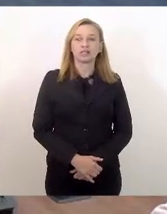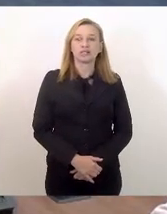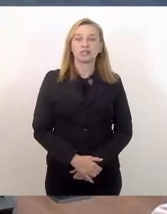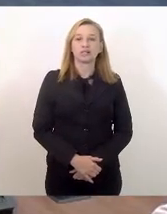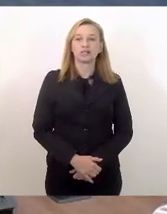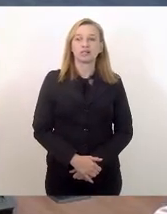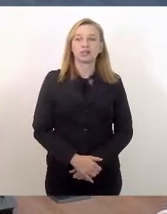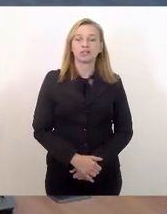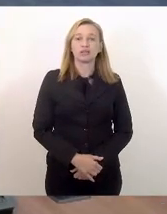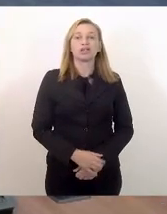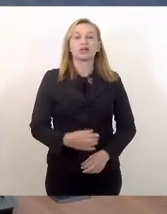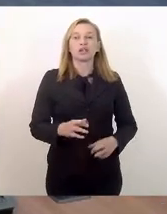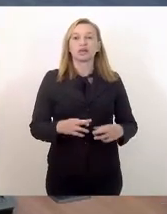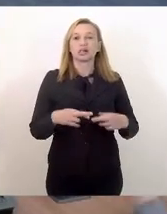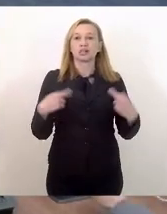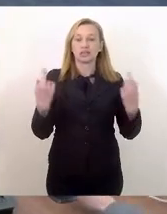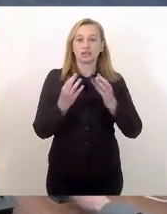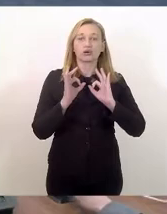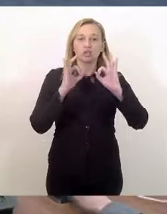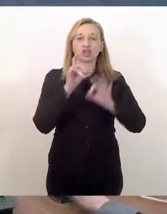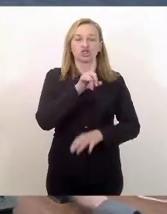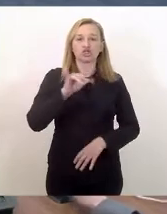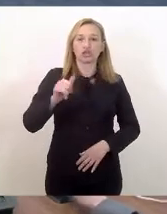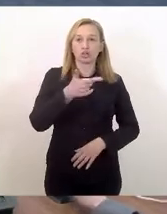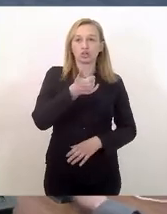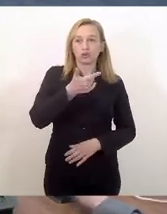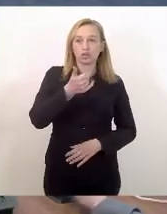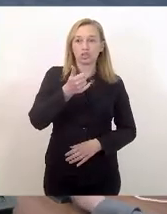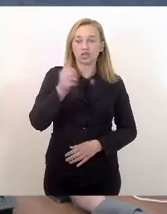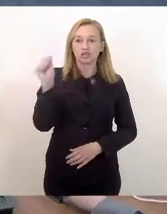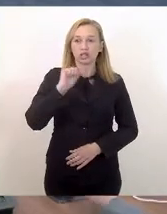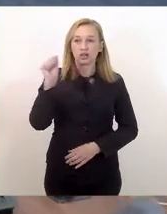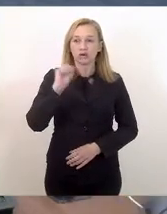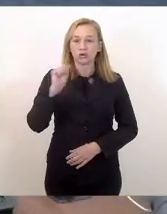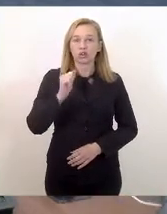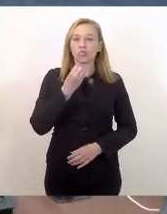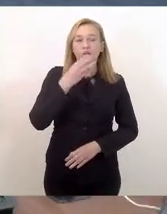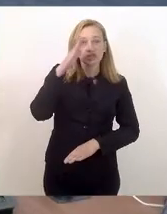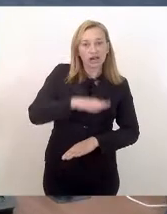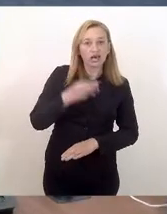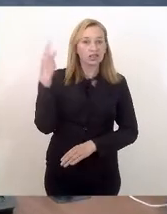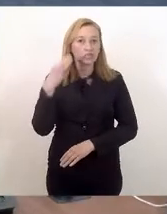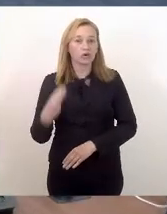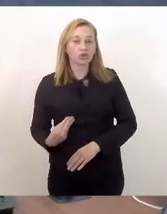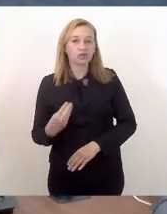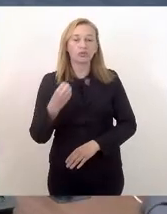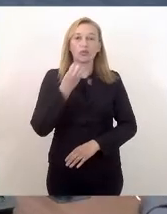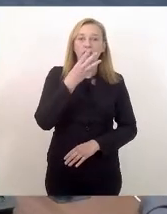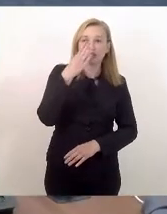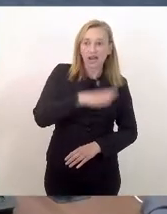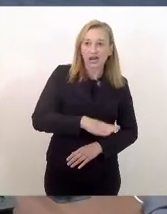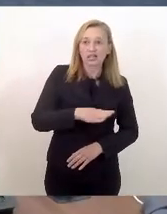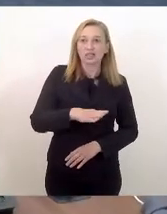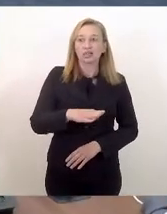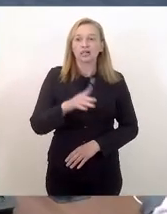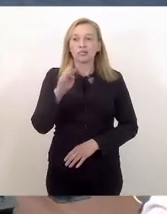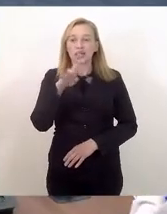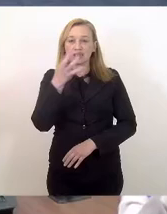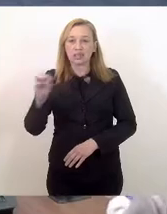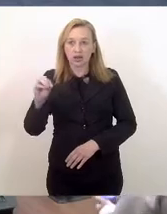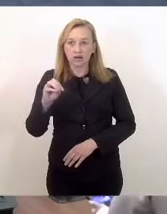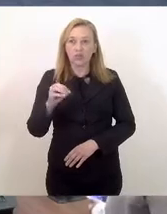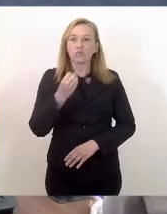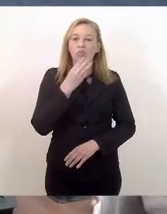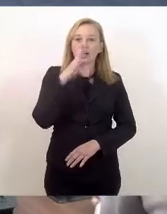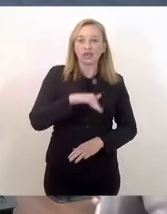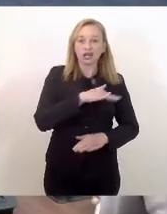tarde, presidente. Sessão extraordinária do dia 12 de agosto de 21. Boa tarde, Mônica. Boa tarde, Mônica. Brazão, Mink. Boa tarde a todos os presentes